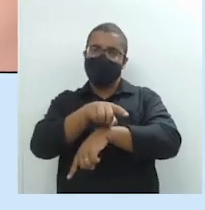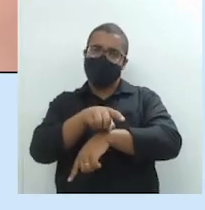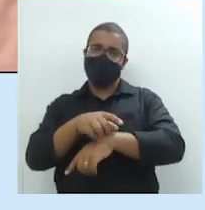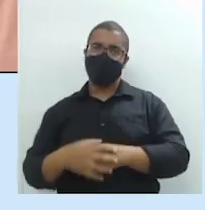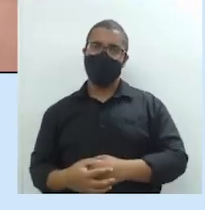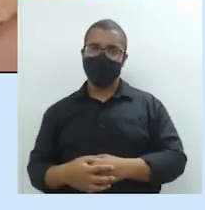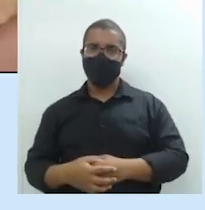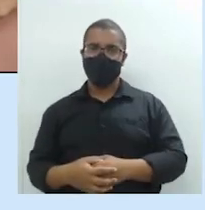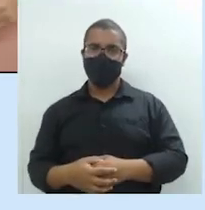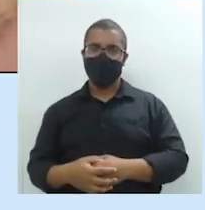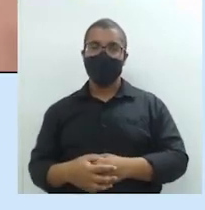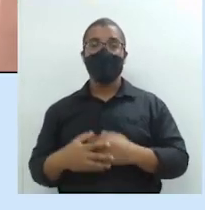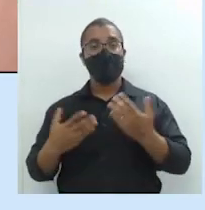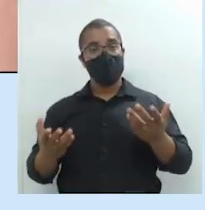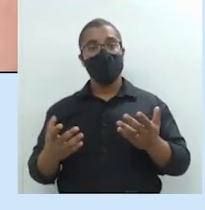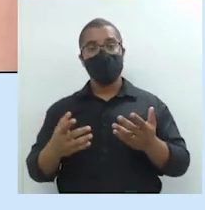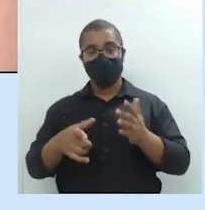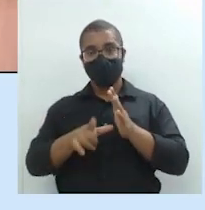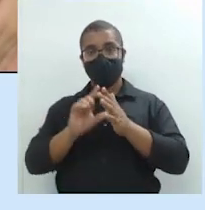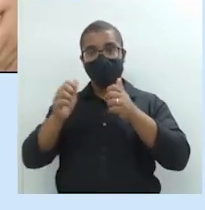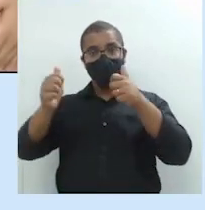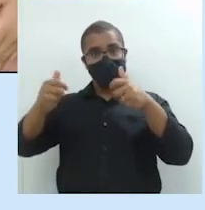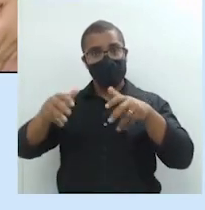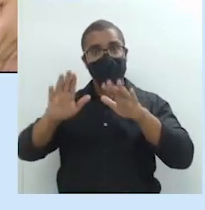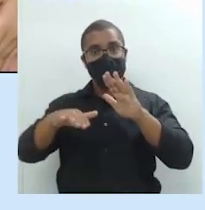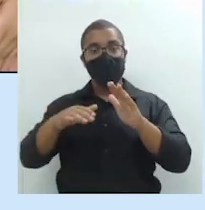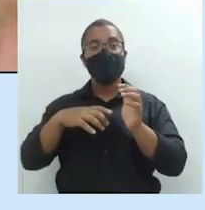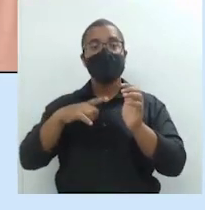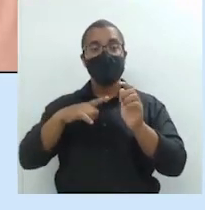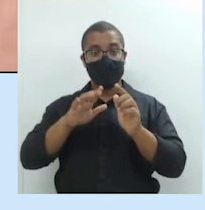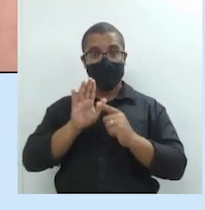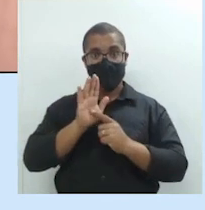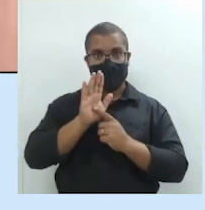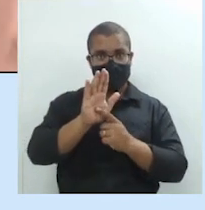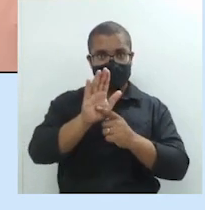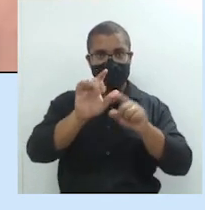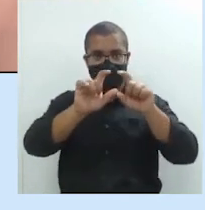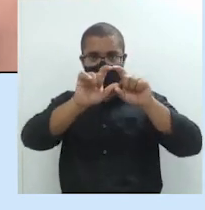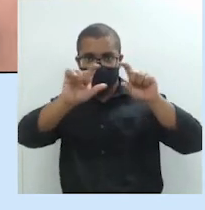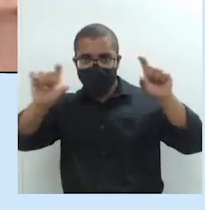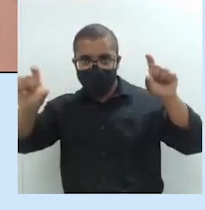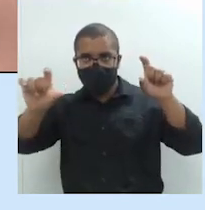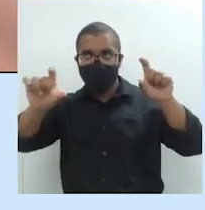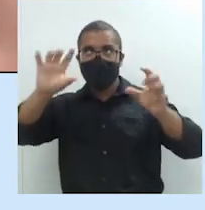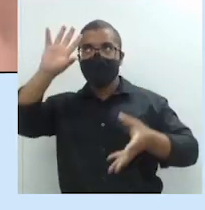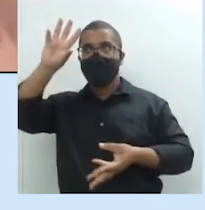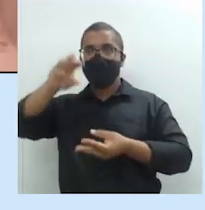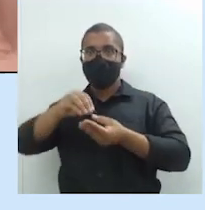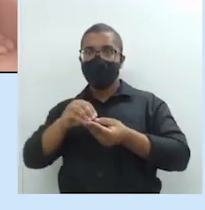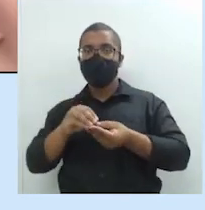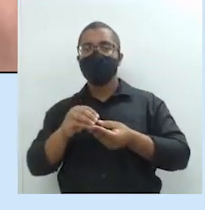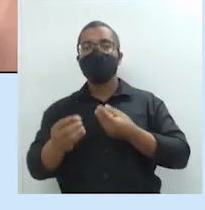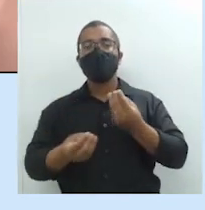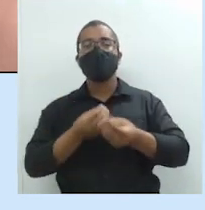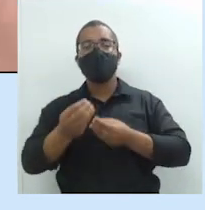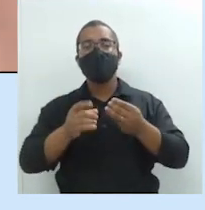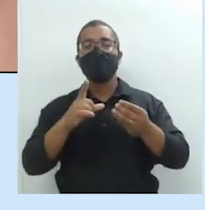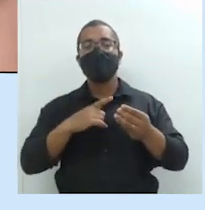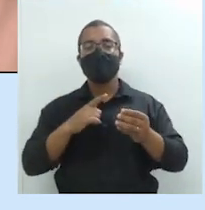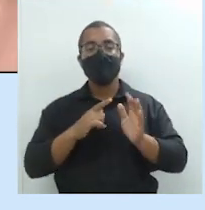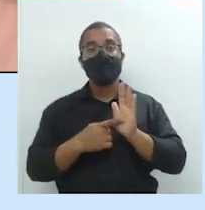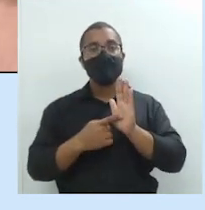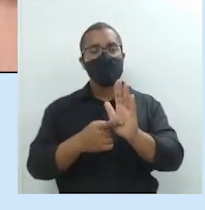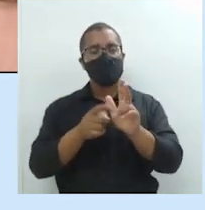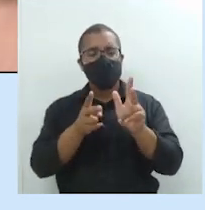sentido. É aquilo que eu falei. Muitas vezes o implícito, o subentendido, está sinalizado por